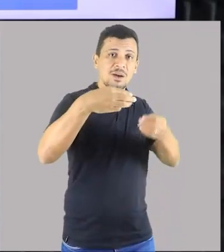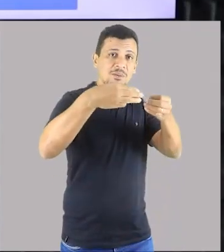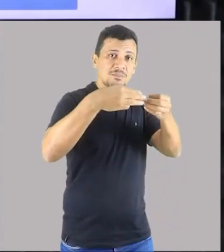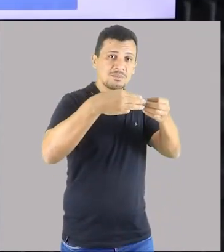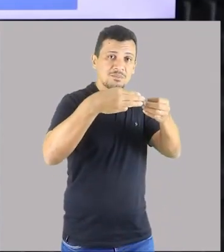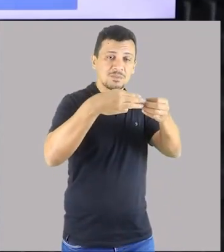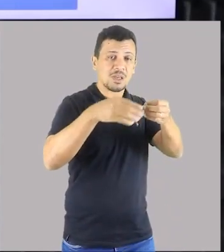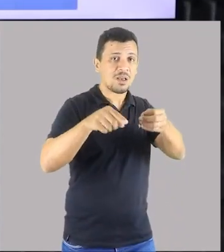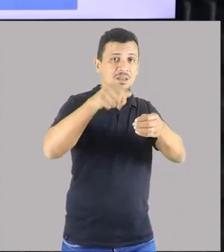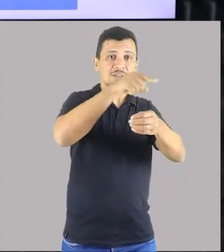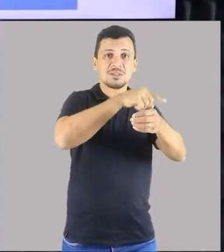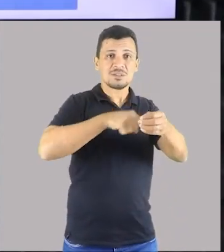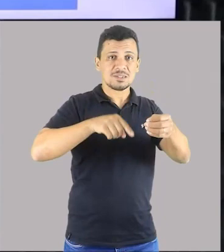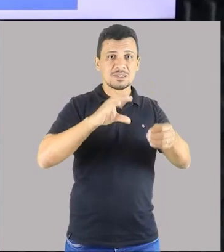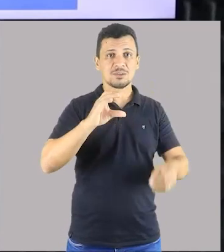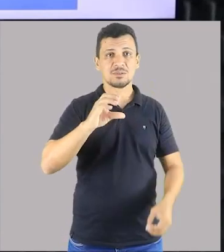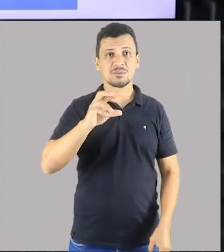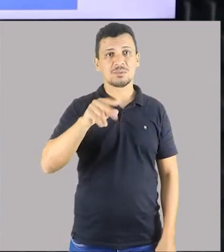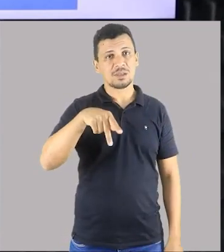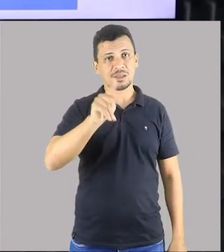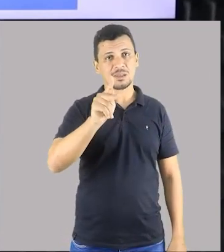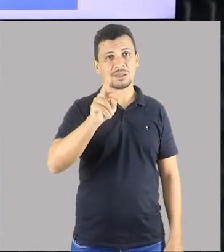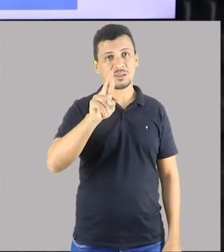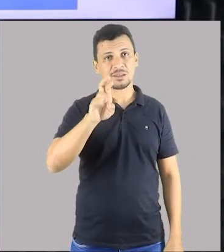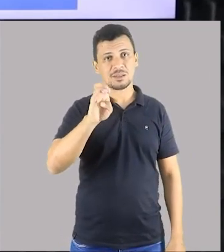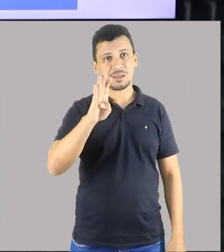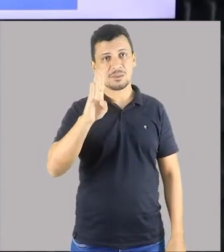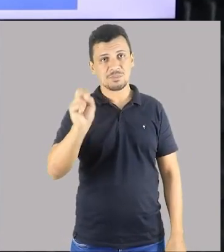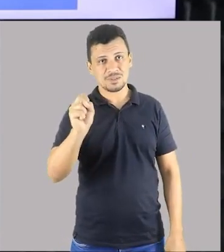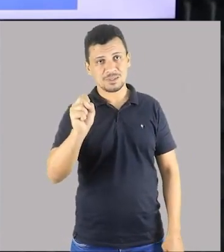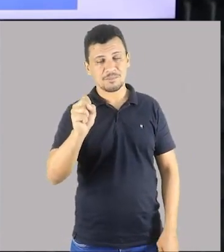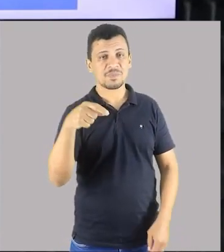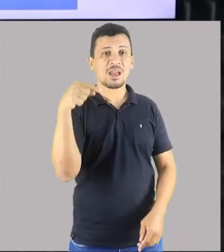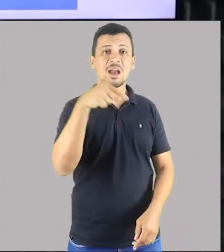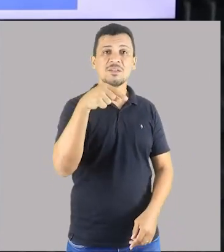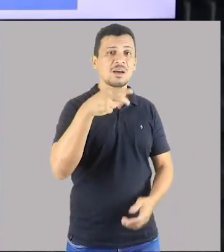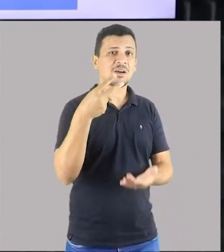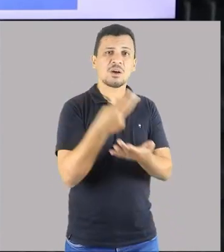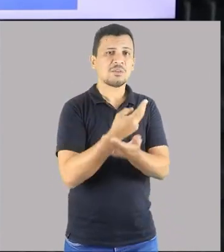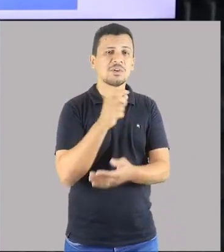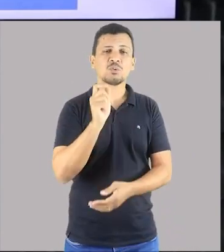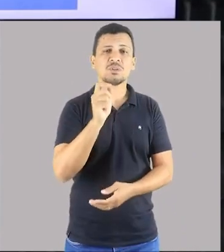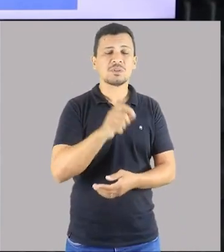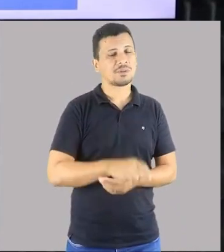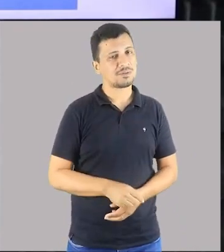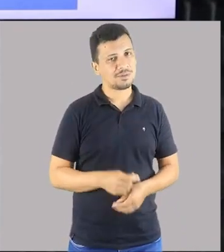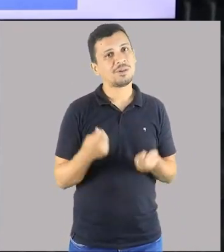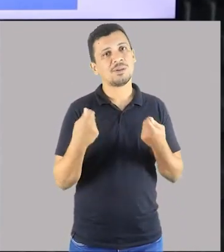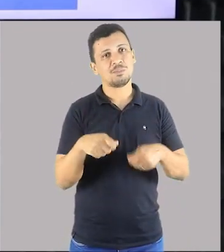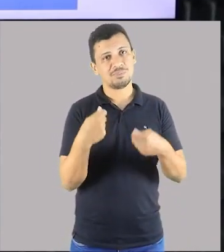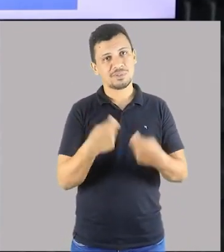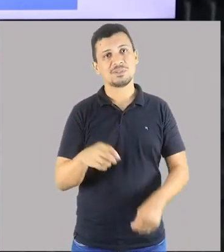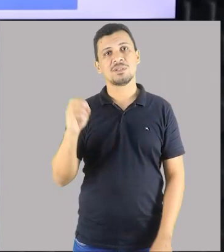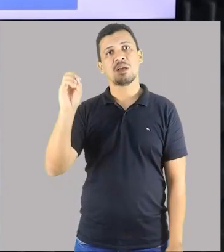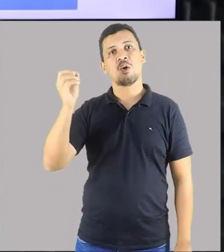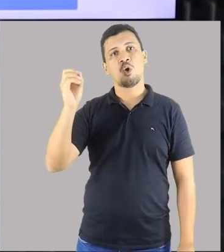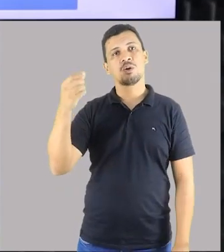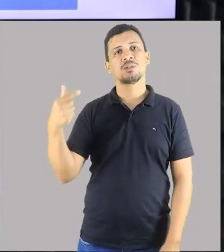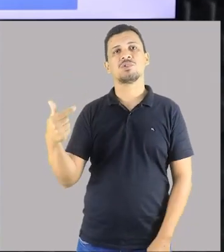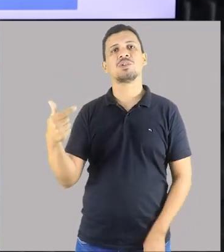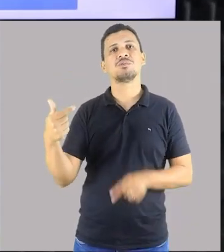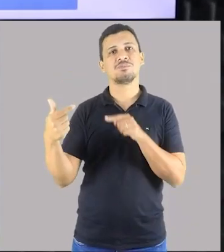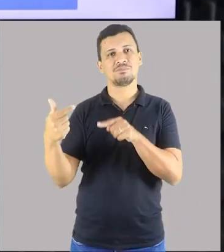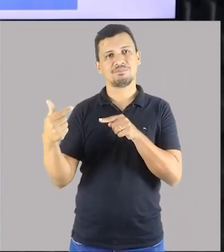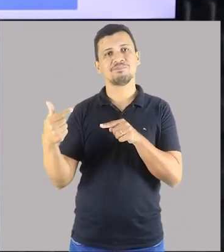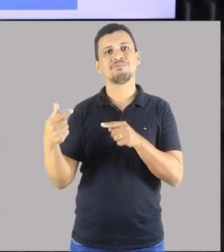de Krebs. E aí lá na mitocôndria, a gente vai precisar da presença do oxigênio. Por